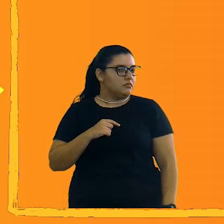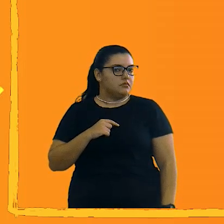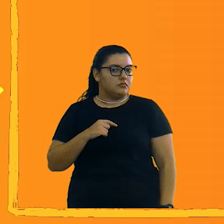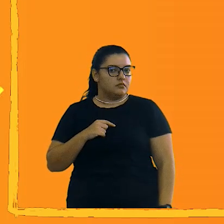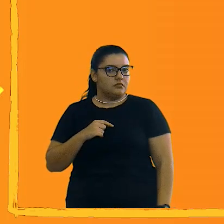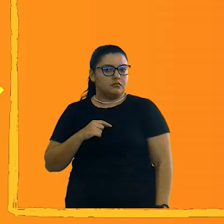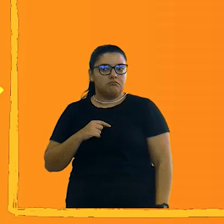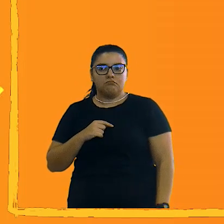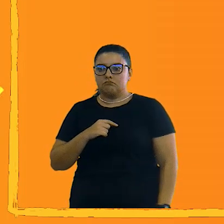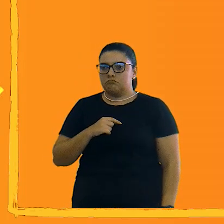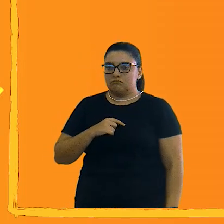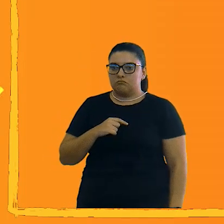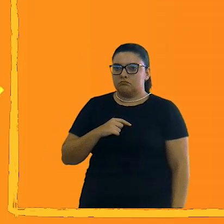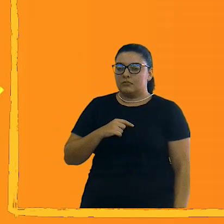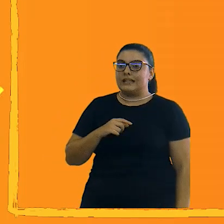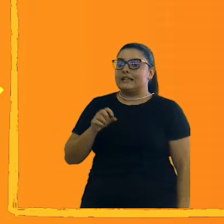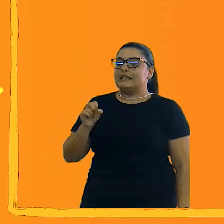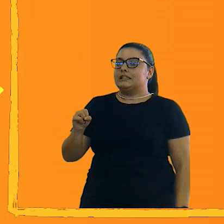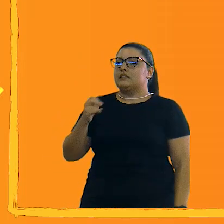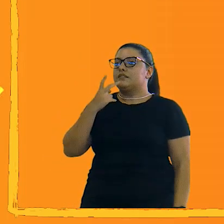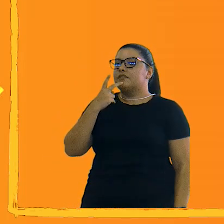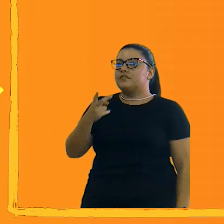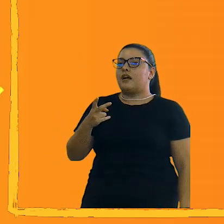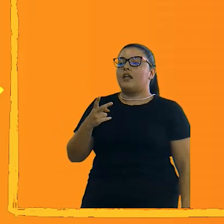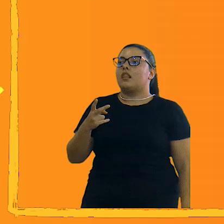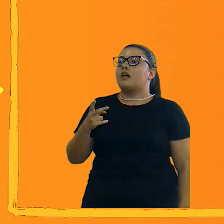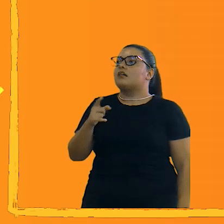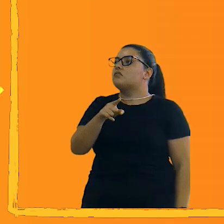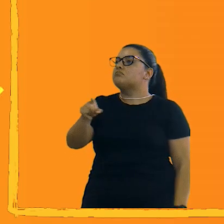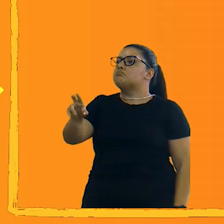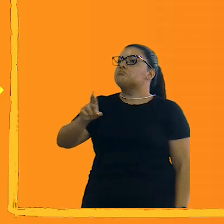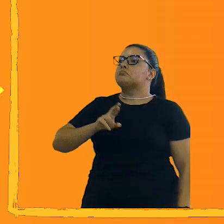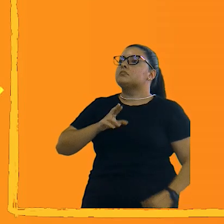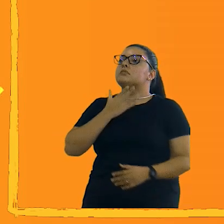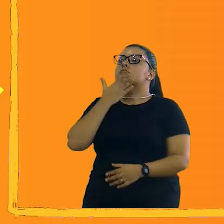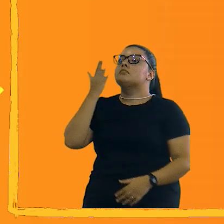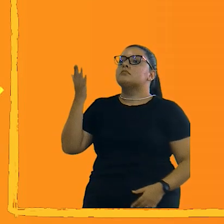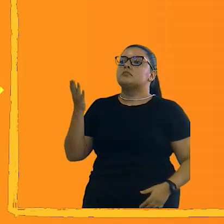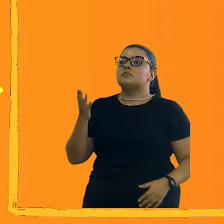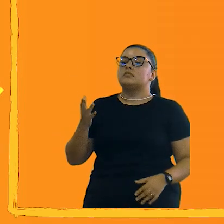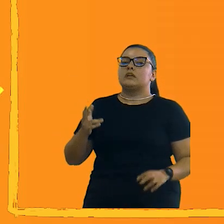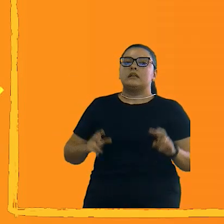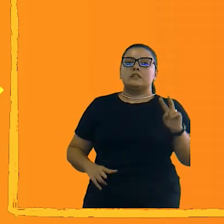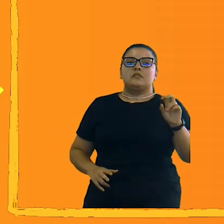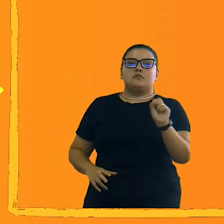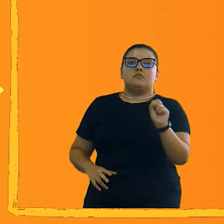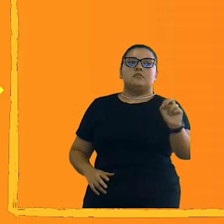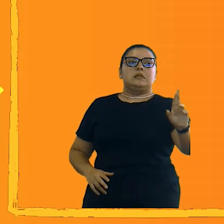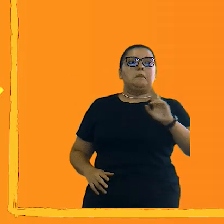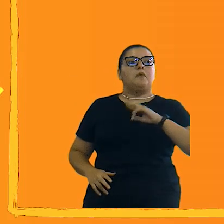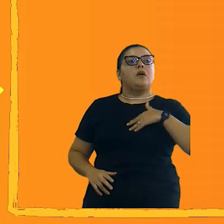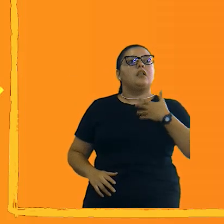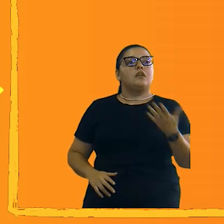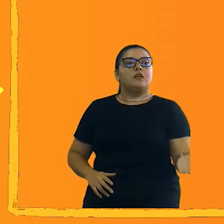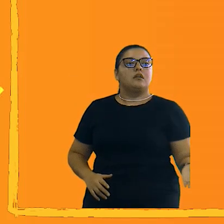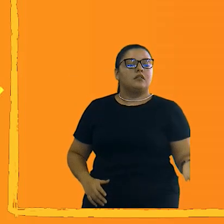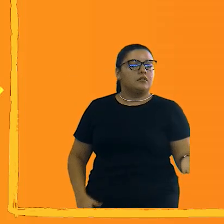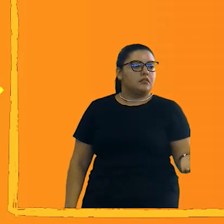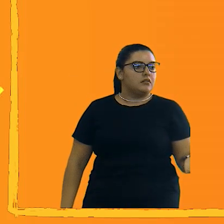cara é que quando eu falo aí dá o eco aí é 5 segundos para tu responder